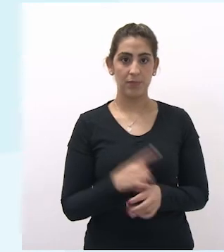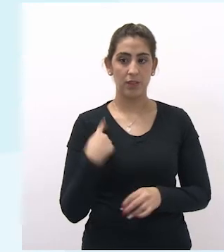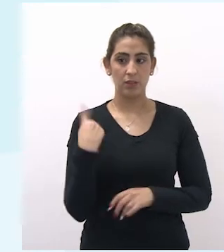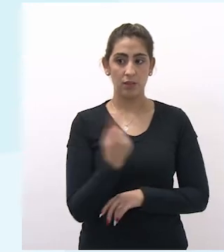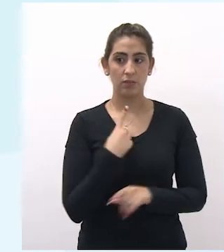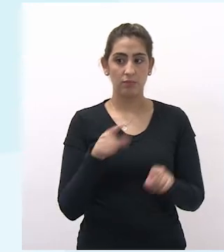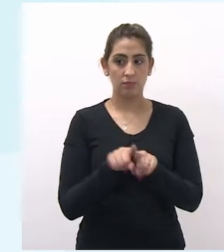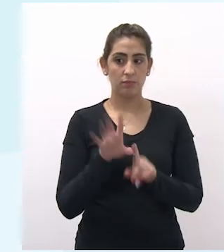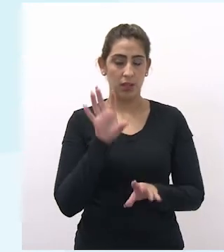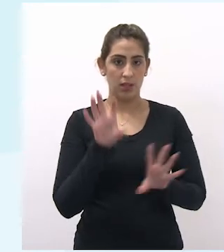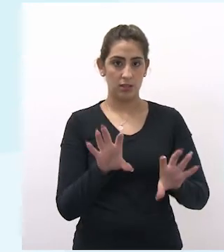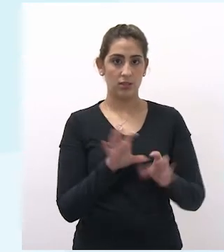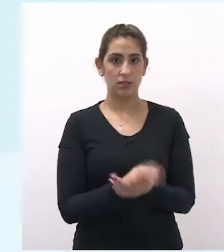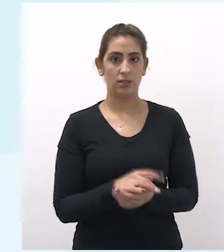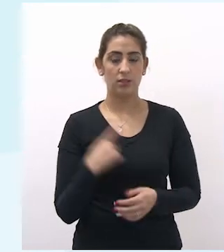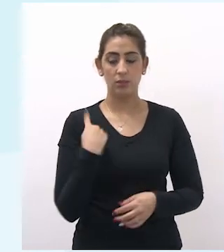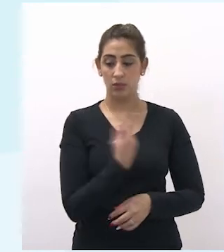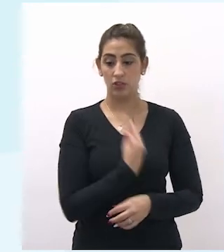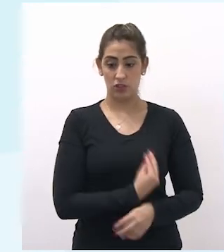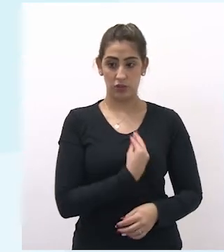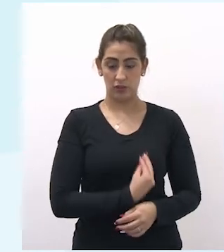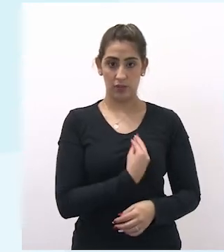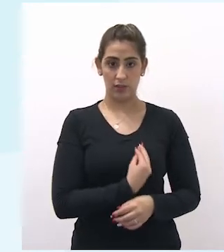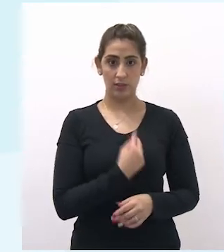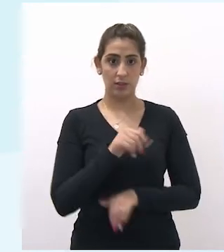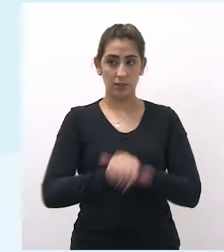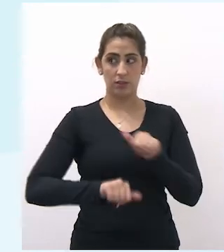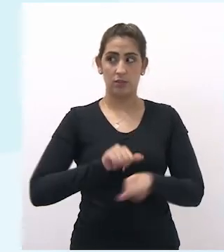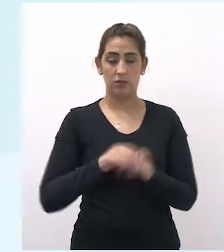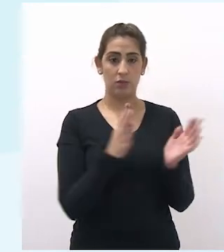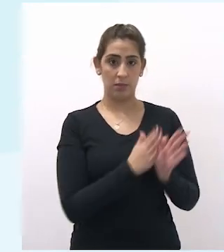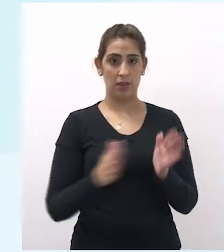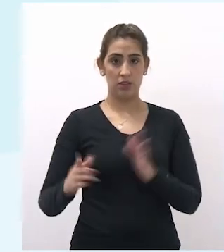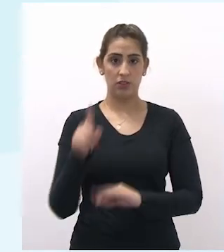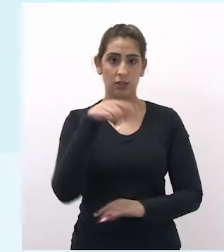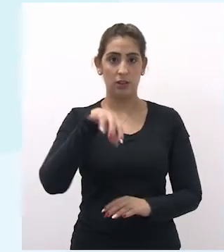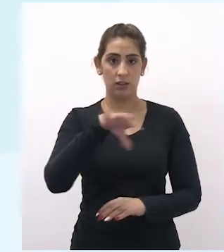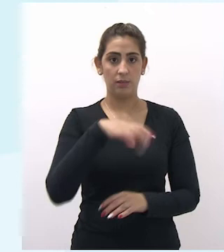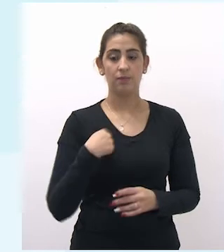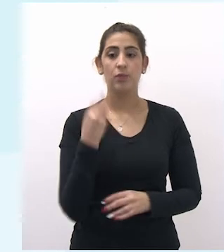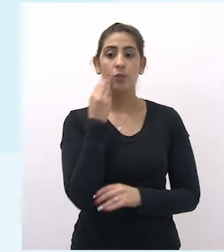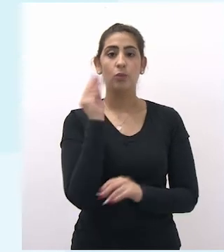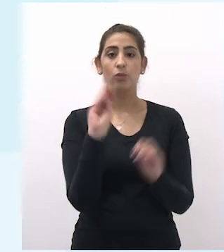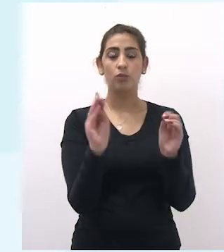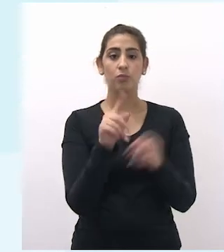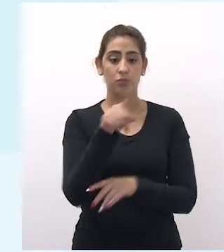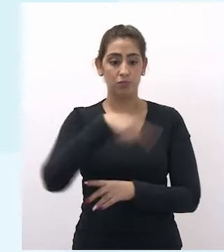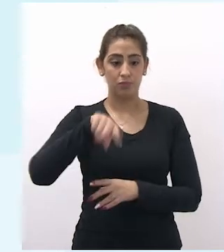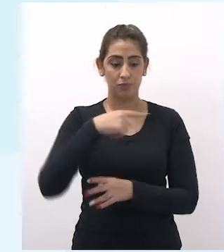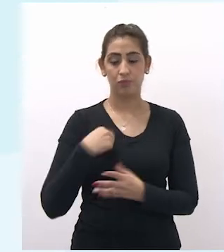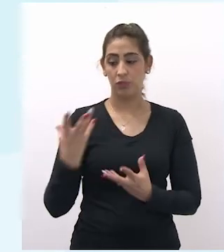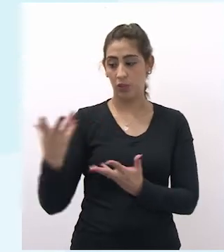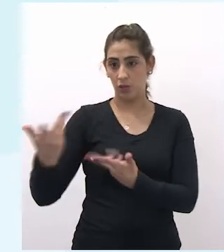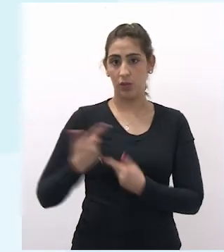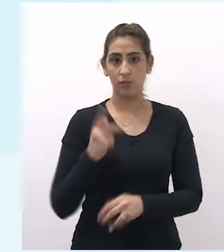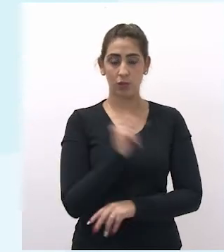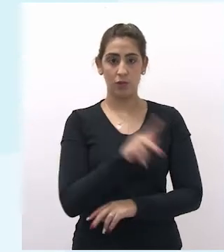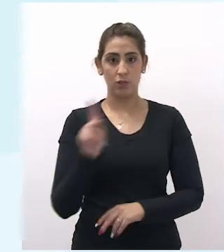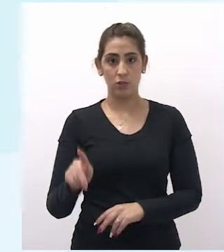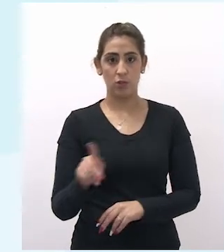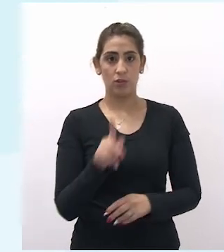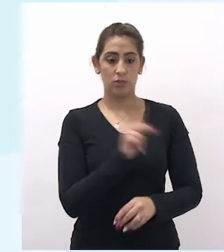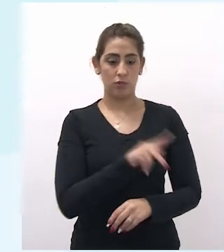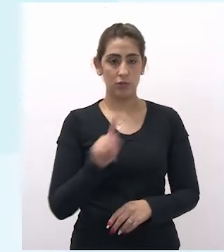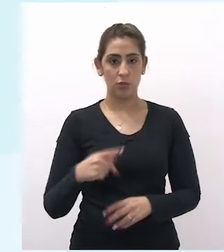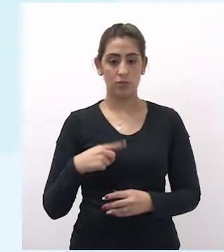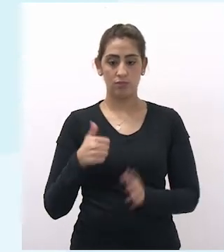esse, é contextualizar com o que a gente vivencia, para transformar a partir daí. Então, desde já a gente quer convidar os professores e professoras que nos